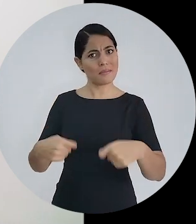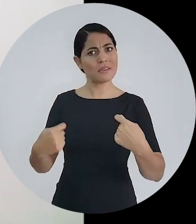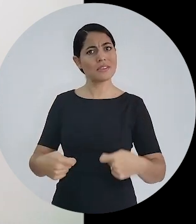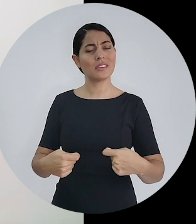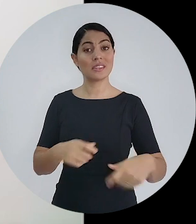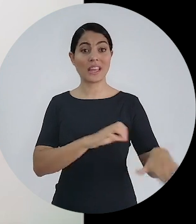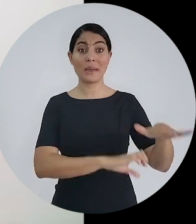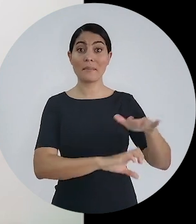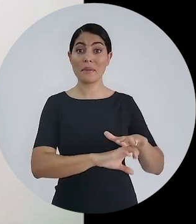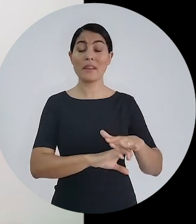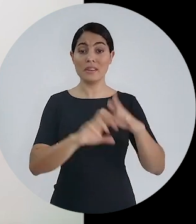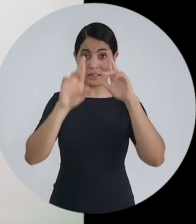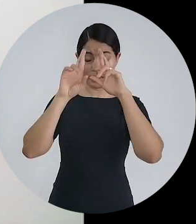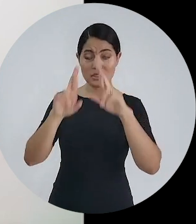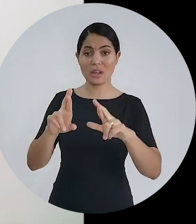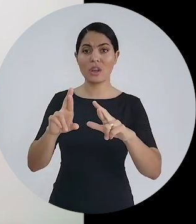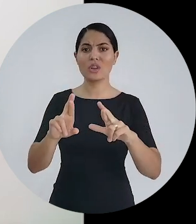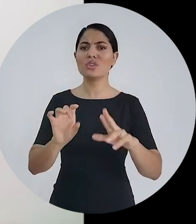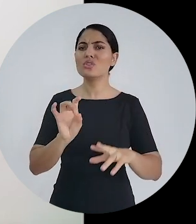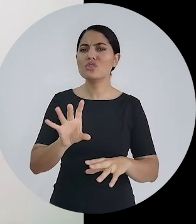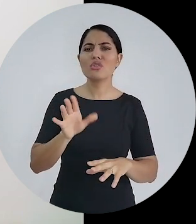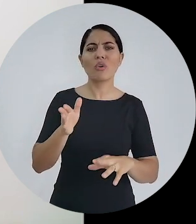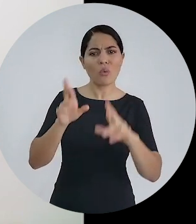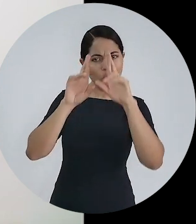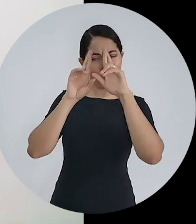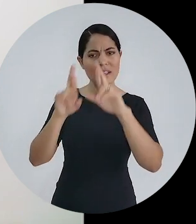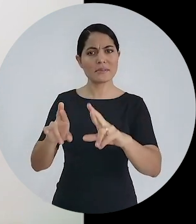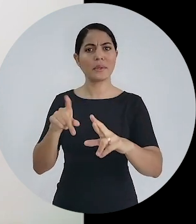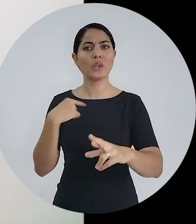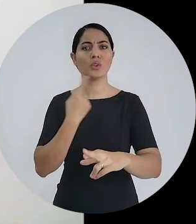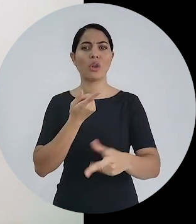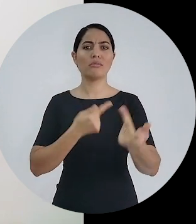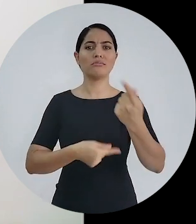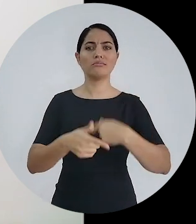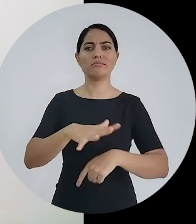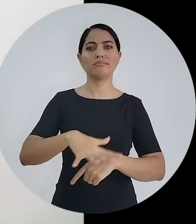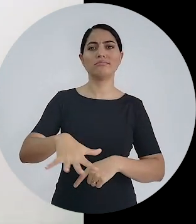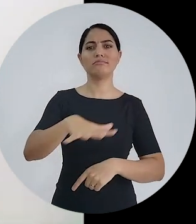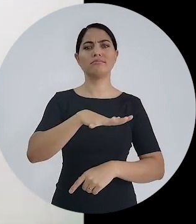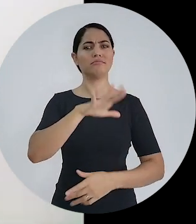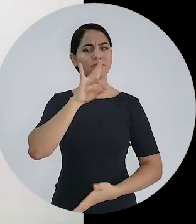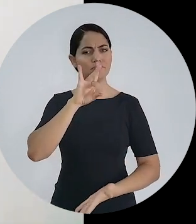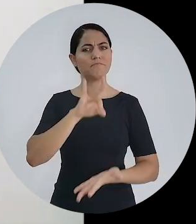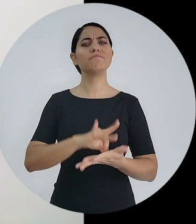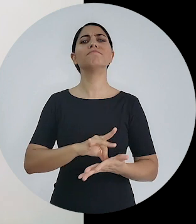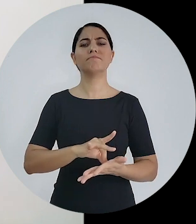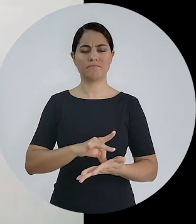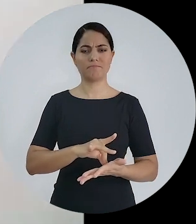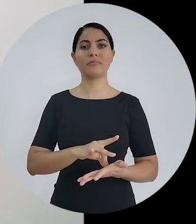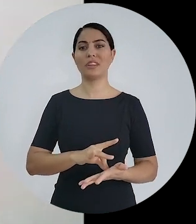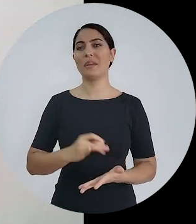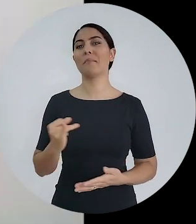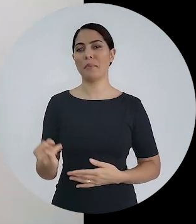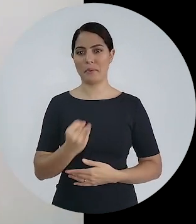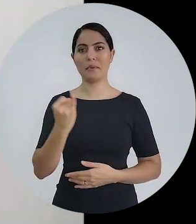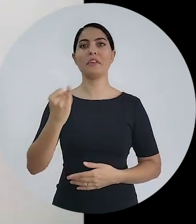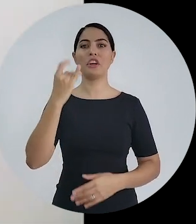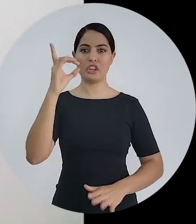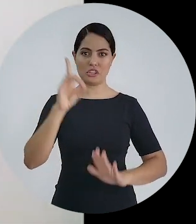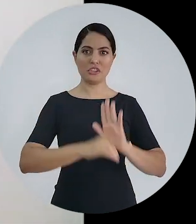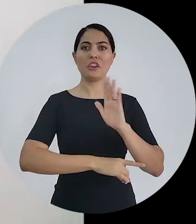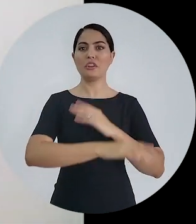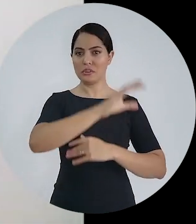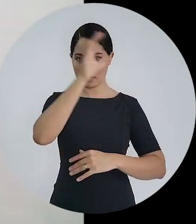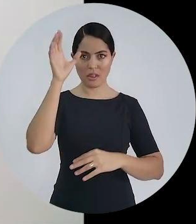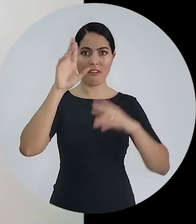assim nós teremos um mercado sólido, um mercado produtivo. É essencial, importantíssimo que o